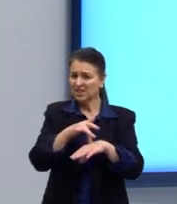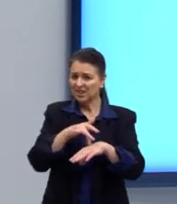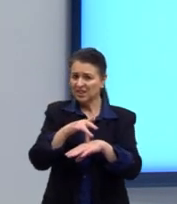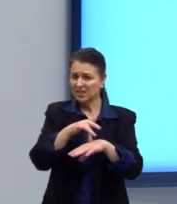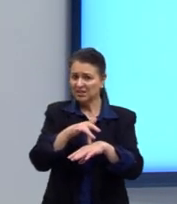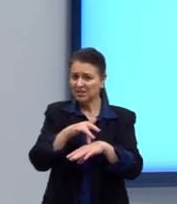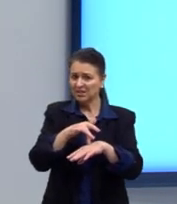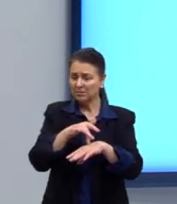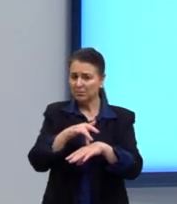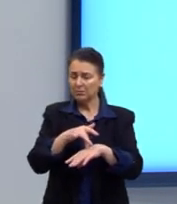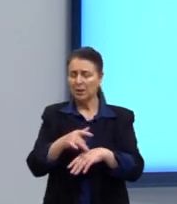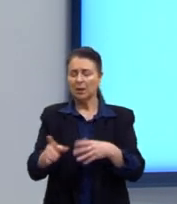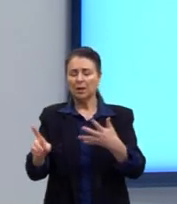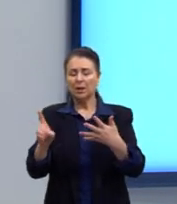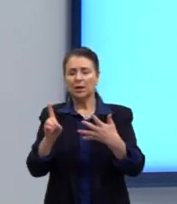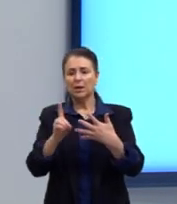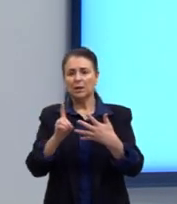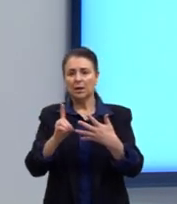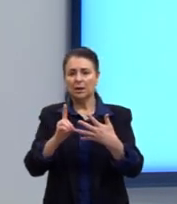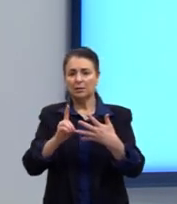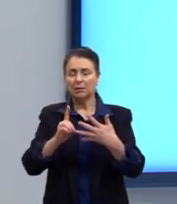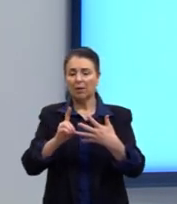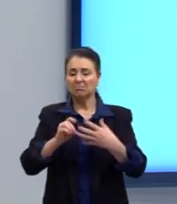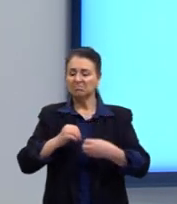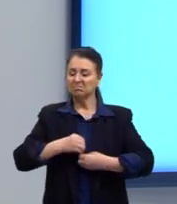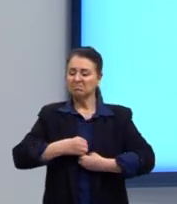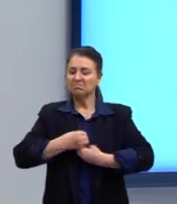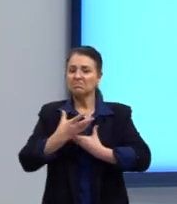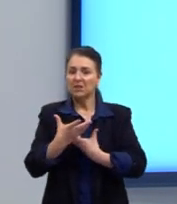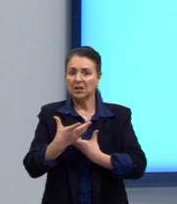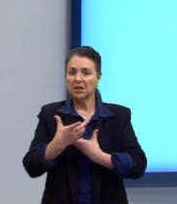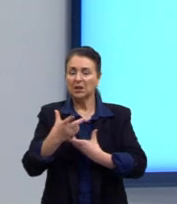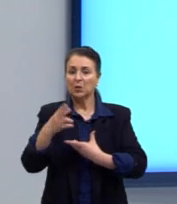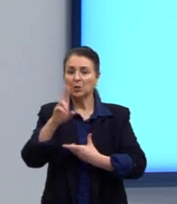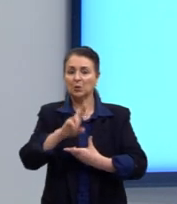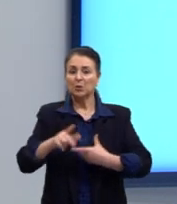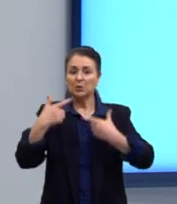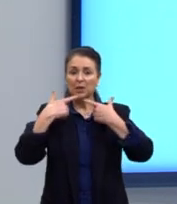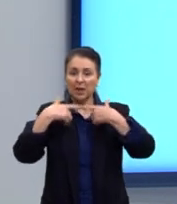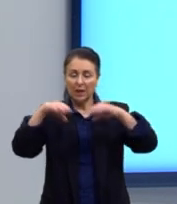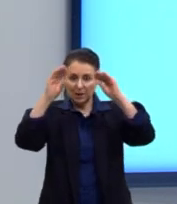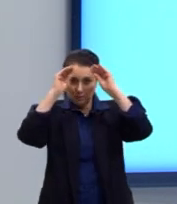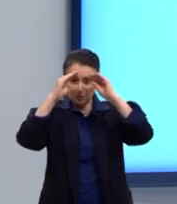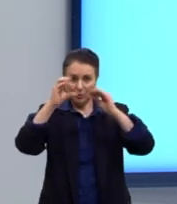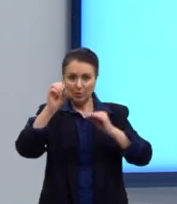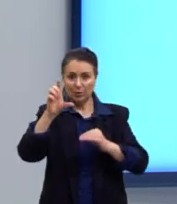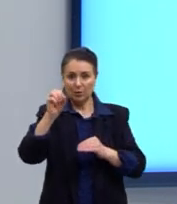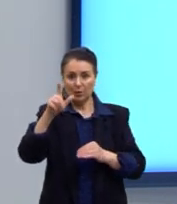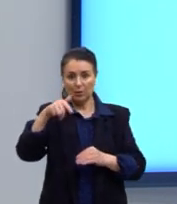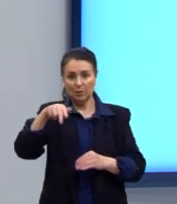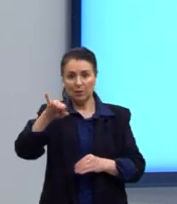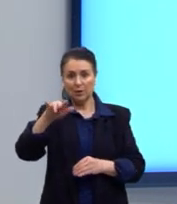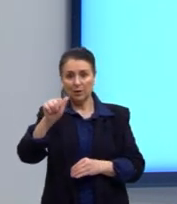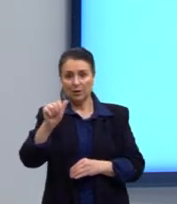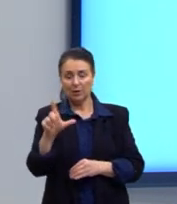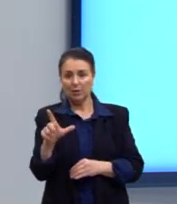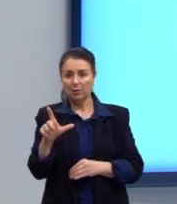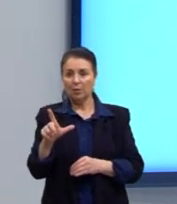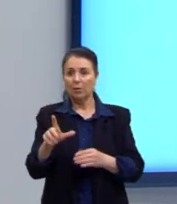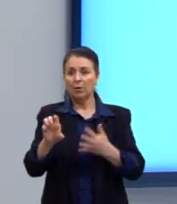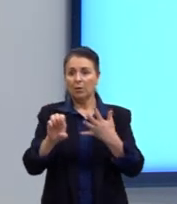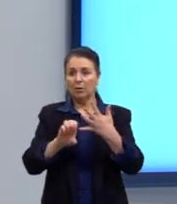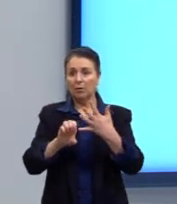letra de espontaneidade pelo uso da linguagem coloquial ou letra e originalidade